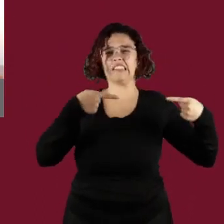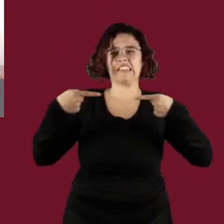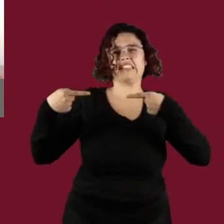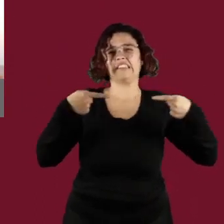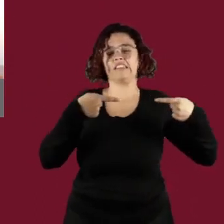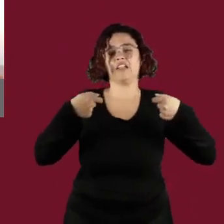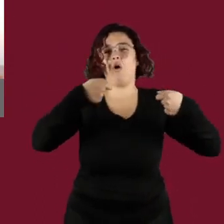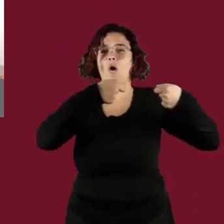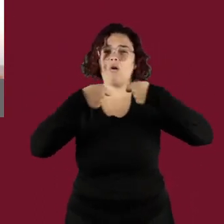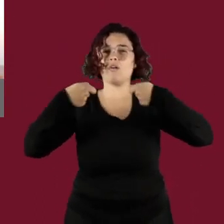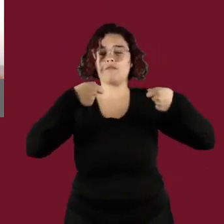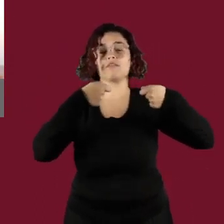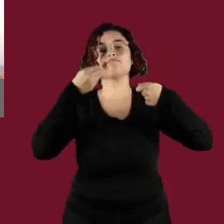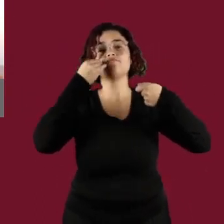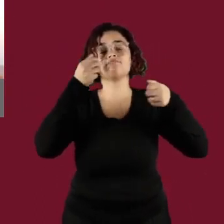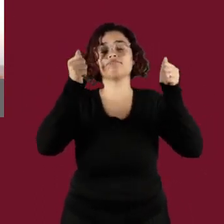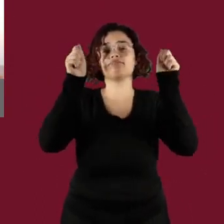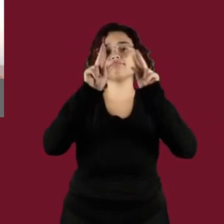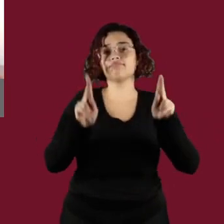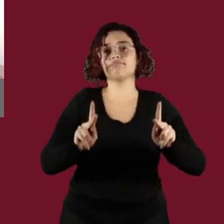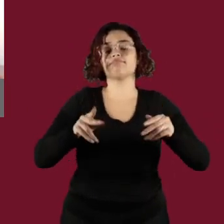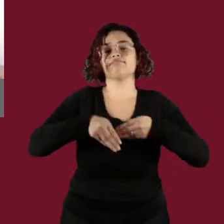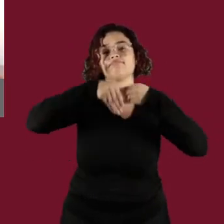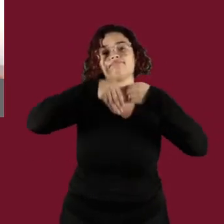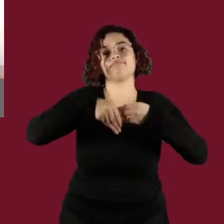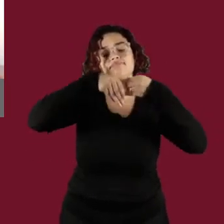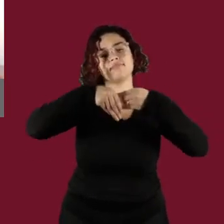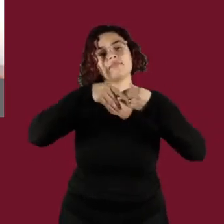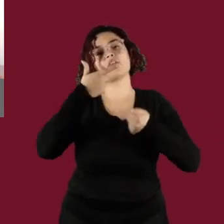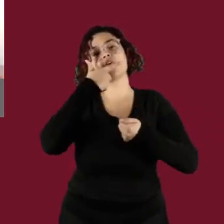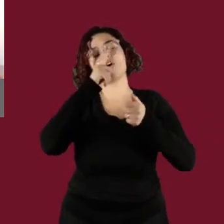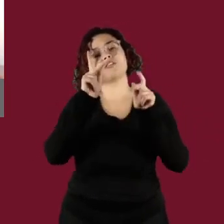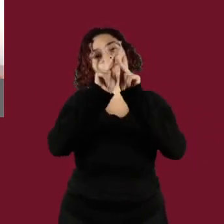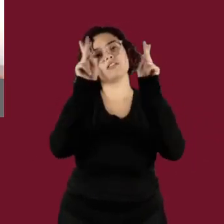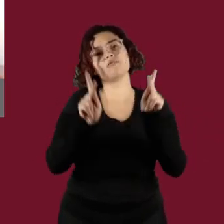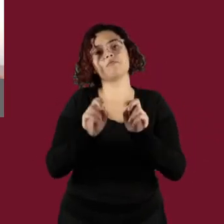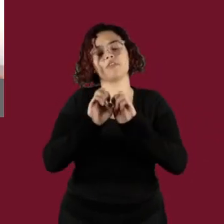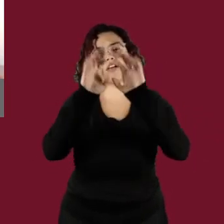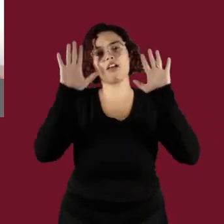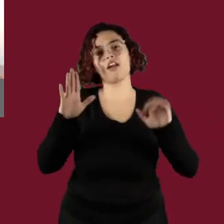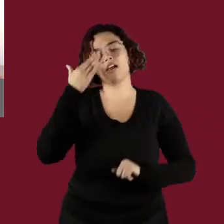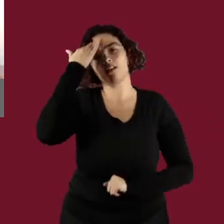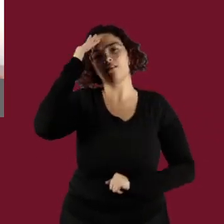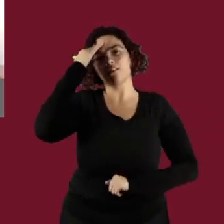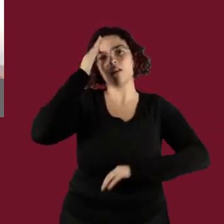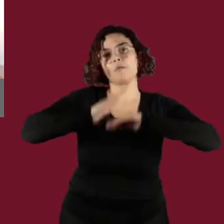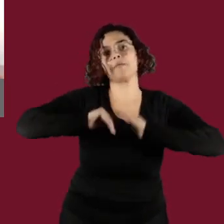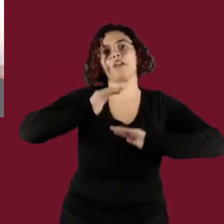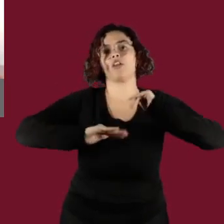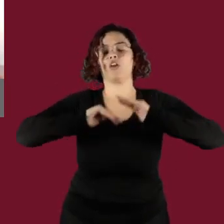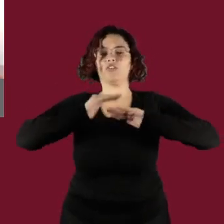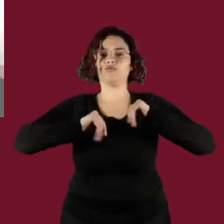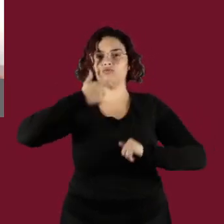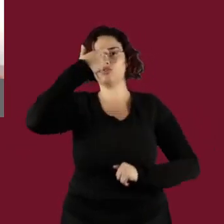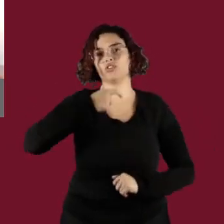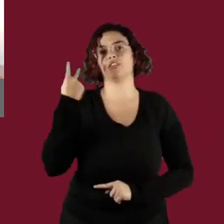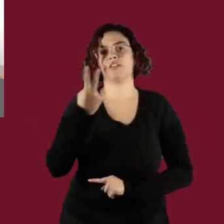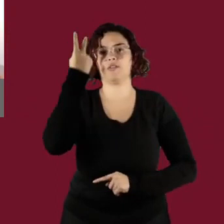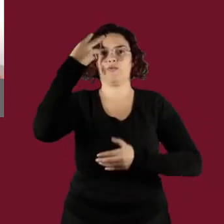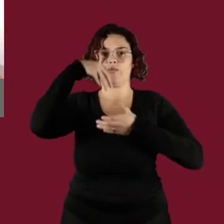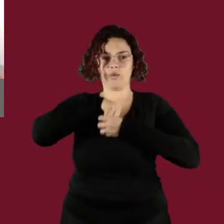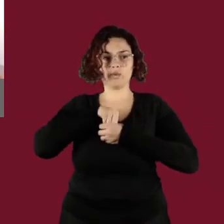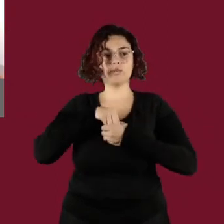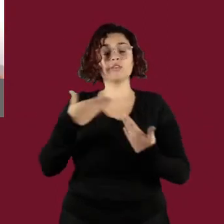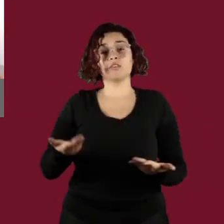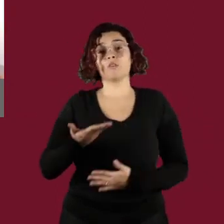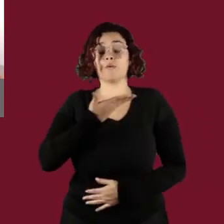isso, essas pessoas têm isso ainda mais claro, né? Praticando esses valores. E um colega